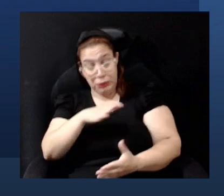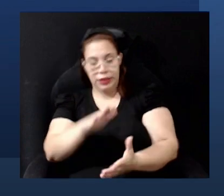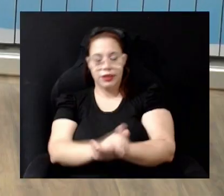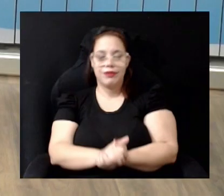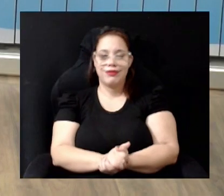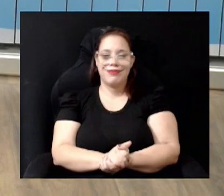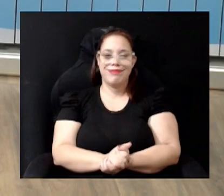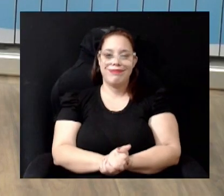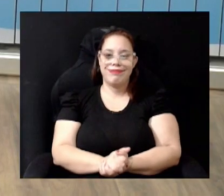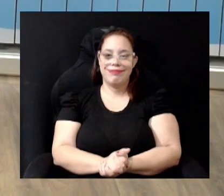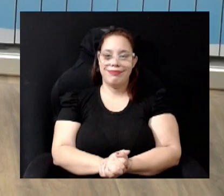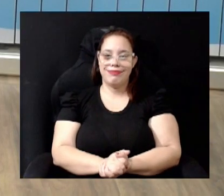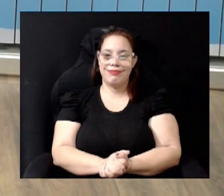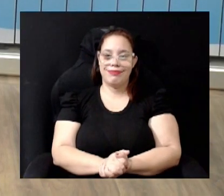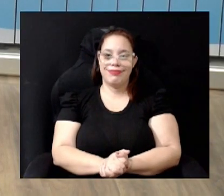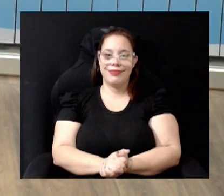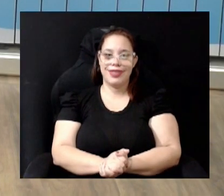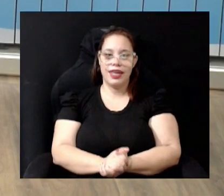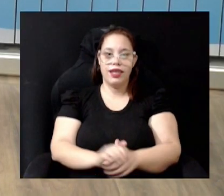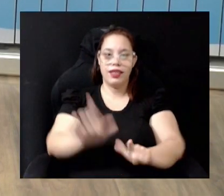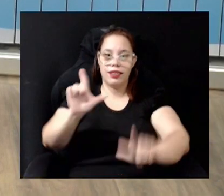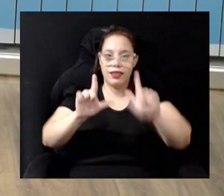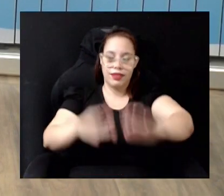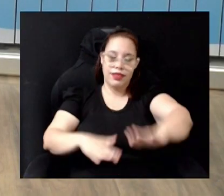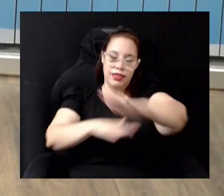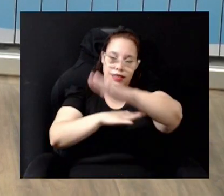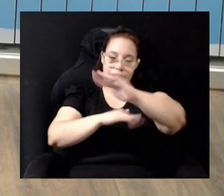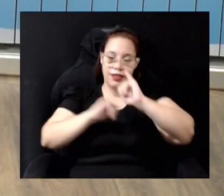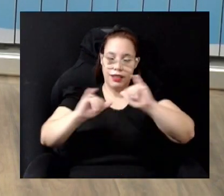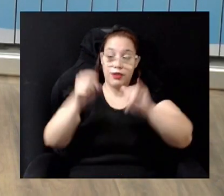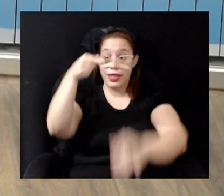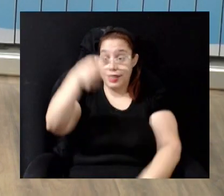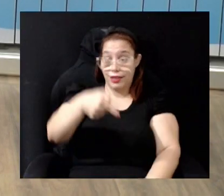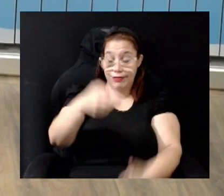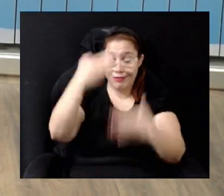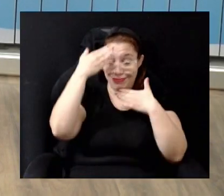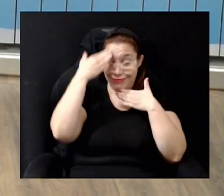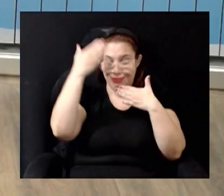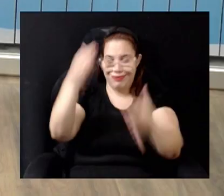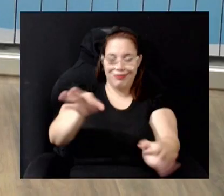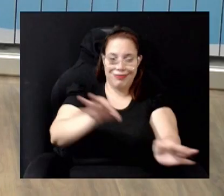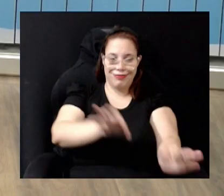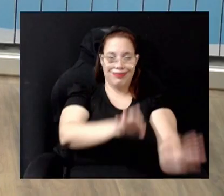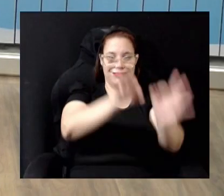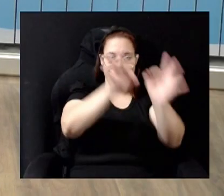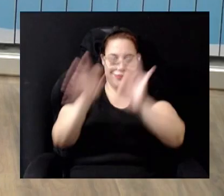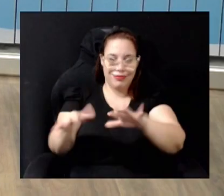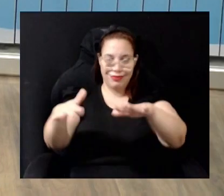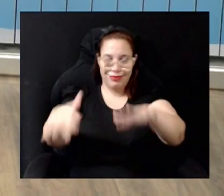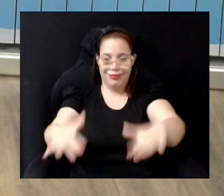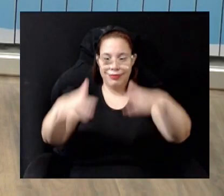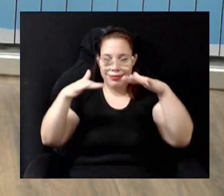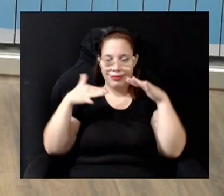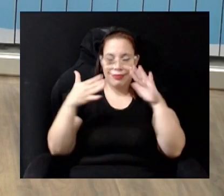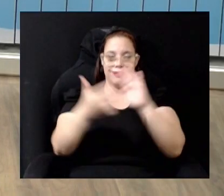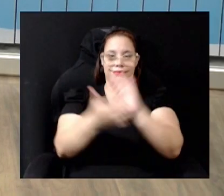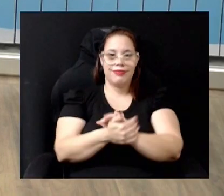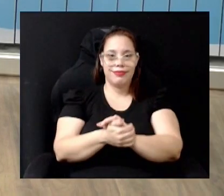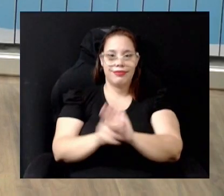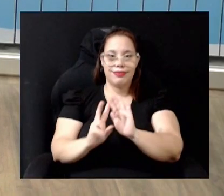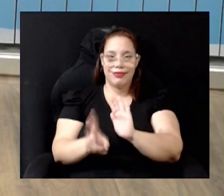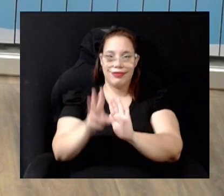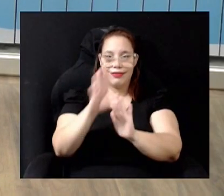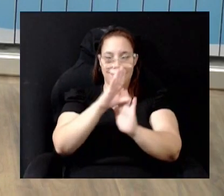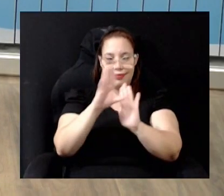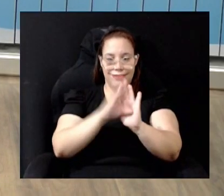Campinas. O Jornal Câmara Notícia fica por aqui. Muito obrigado pela sua companhia, pela sua audiência. Continue